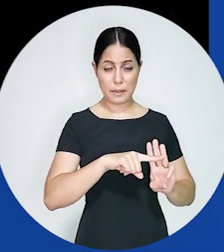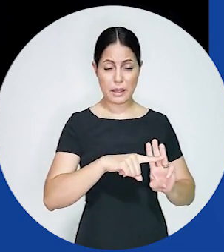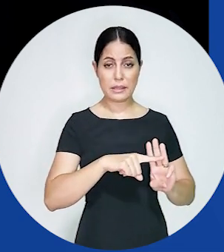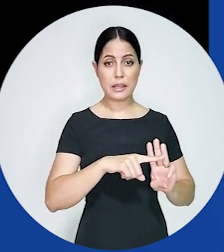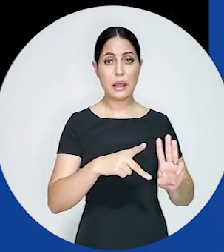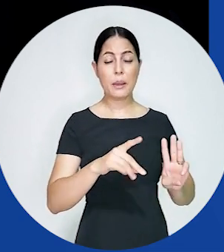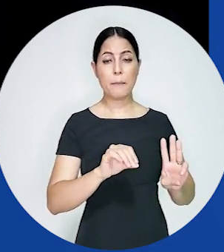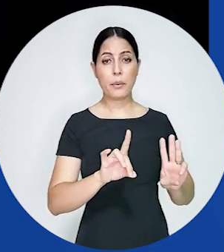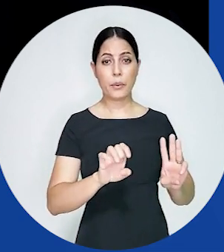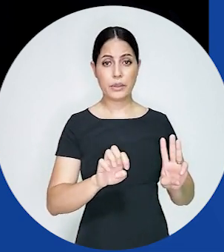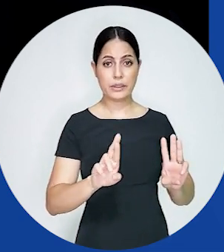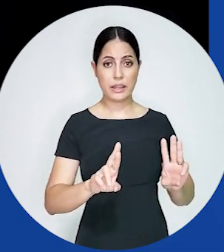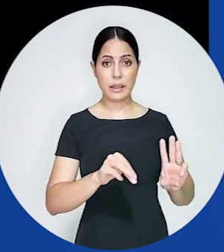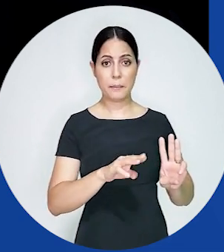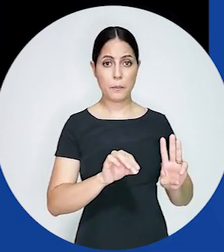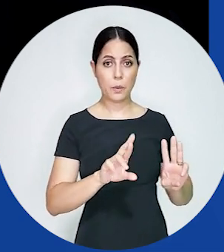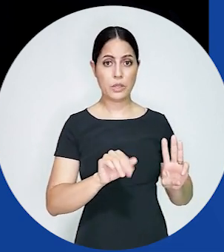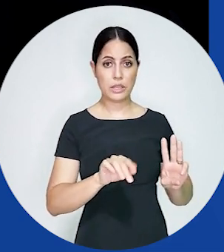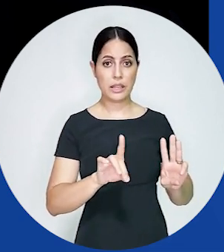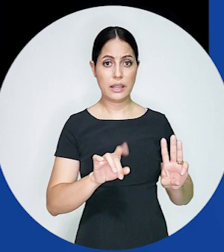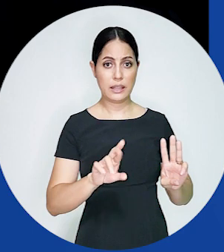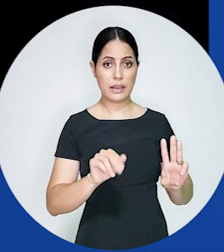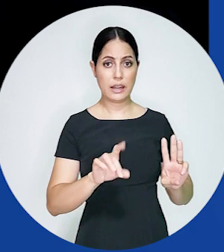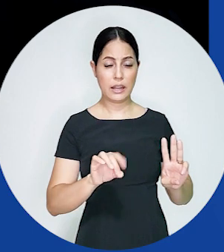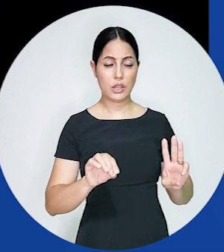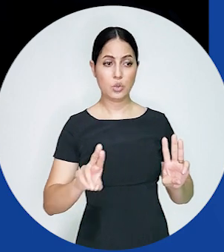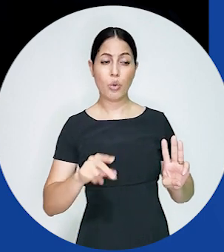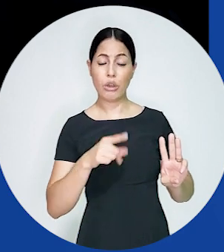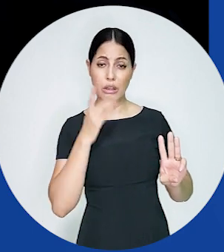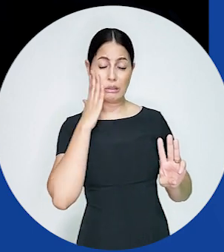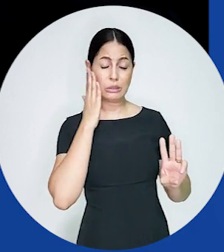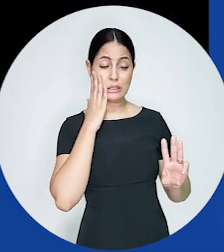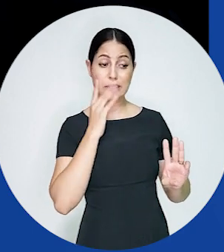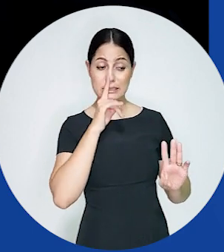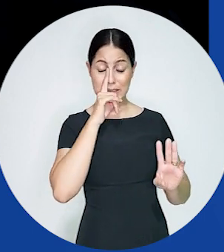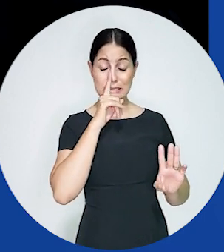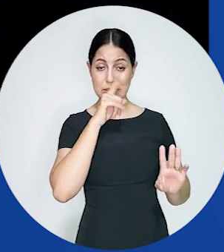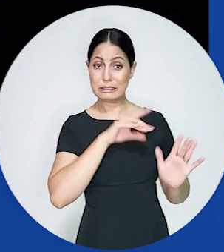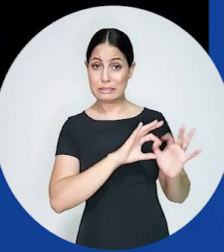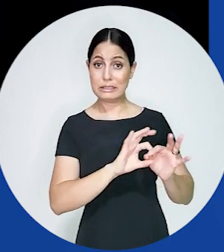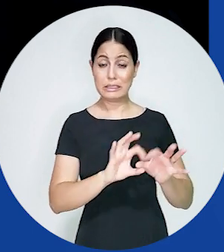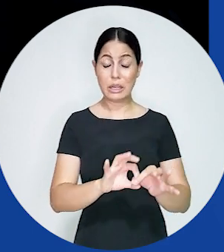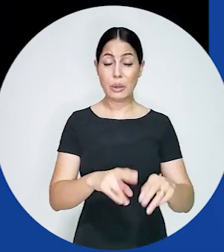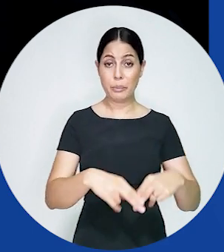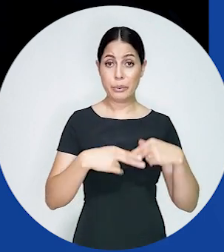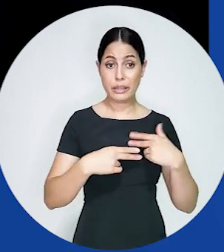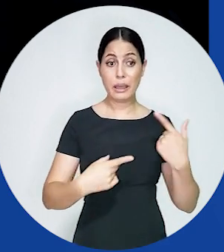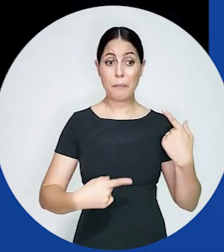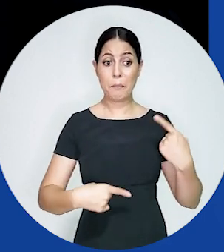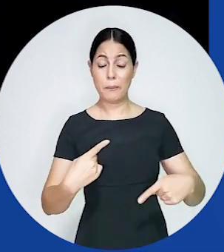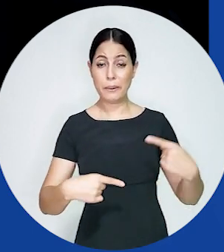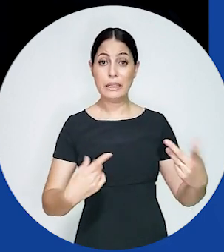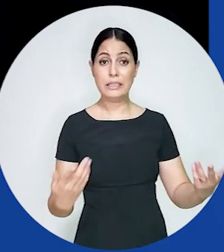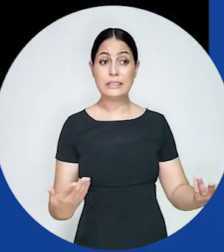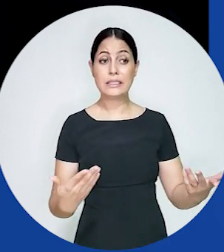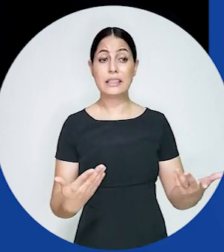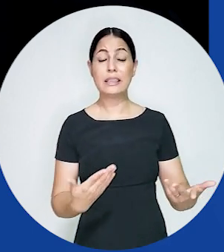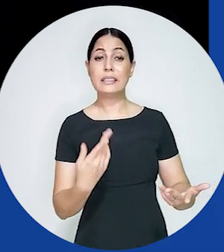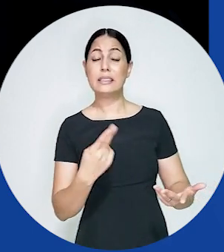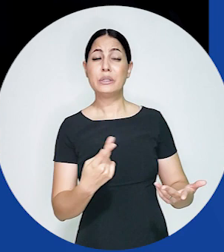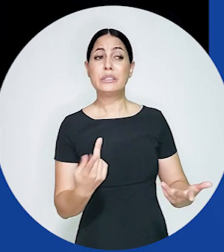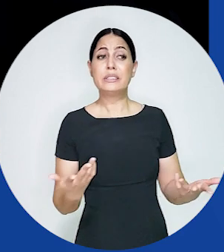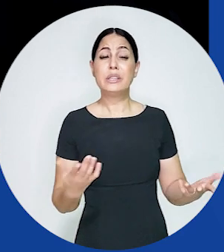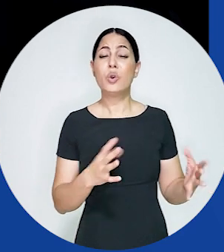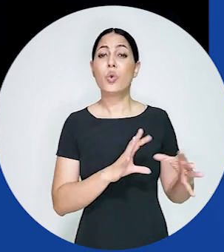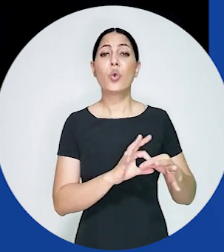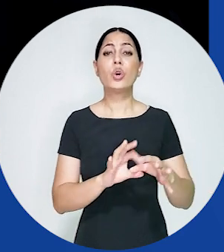Forças Armadas e, conhecendo a história do Brasil, sei do perigo que é a aproximação das Forças Armadas do cotidiano da